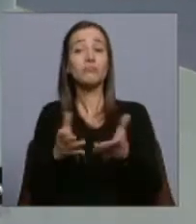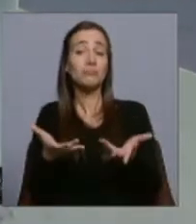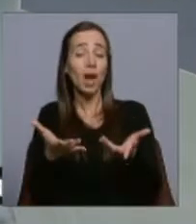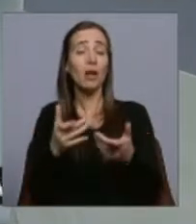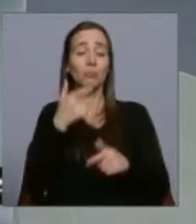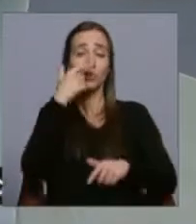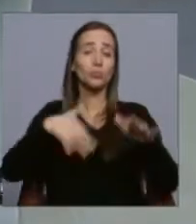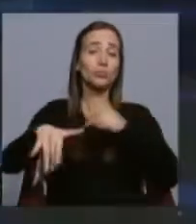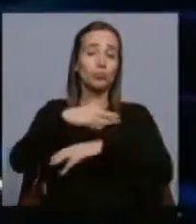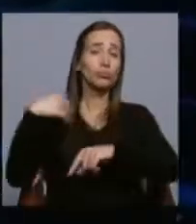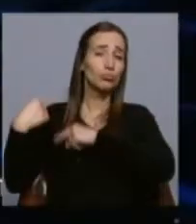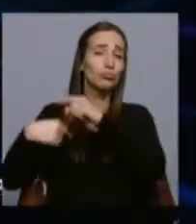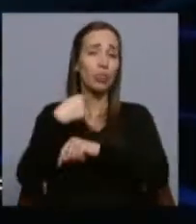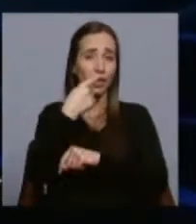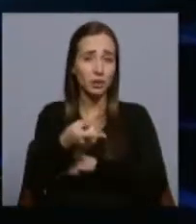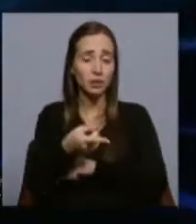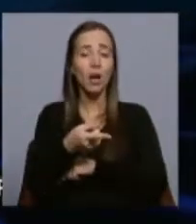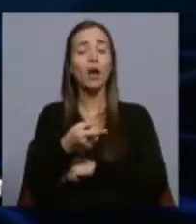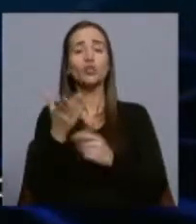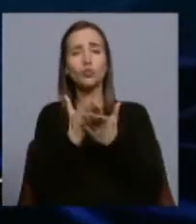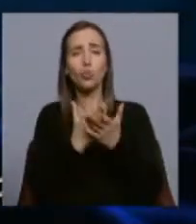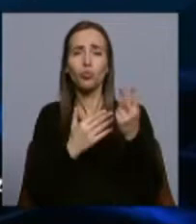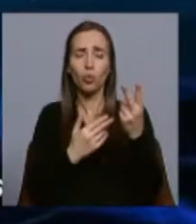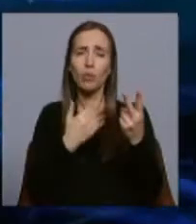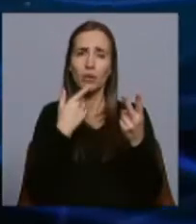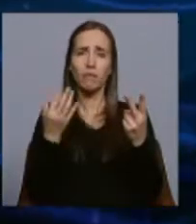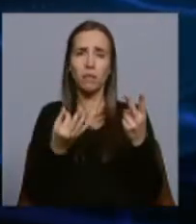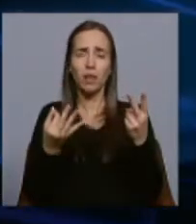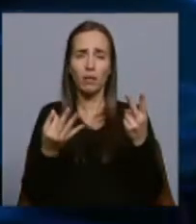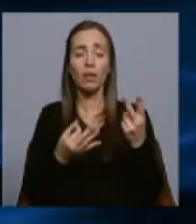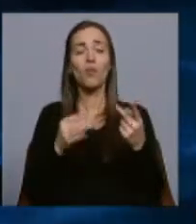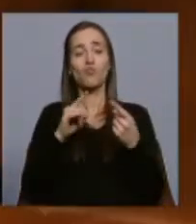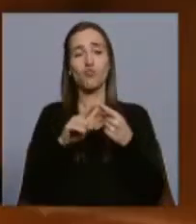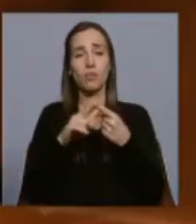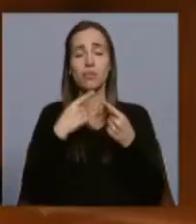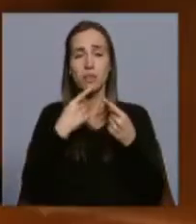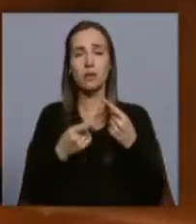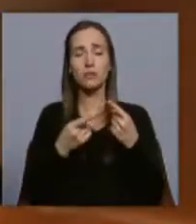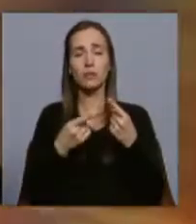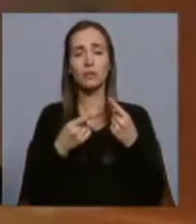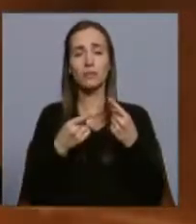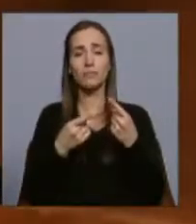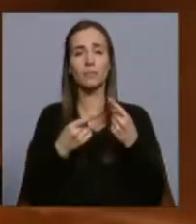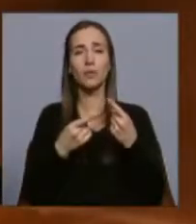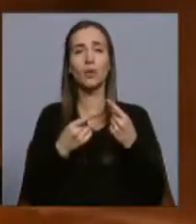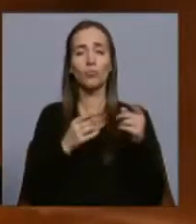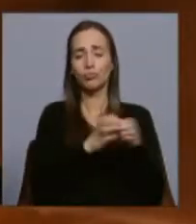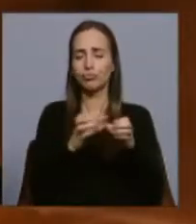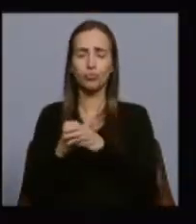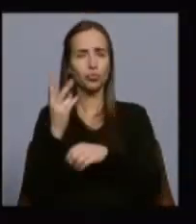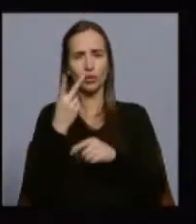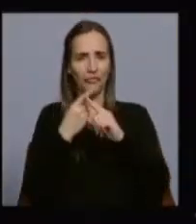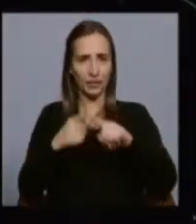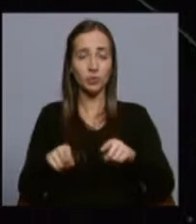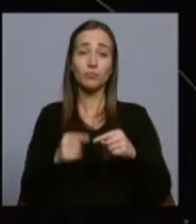estes dois estudos vêm, de certa forma, comprovar isto. Estudo número 1. O primeiro estudo pegou em duas comunidades muito diferentes. Uma